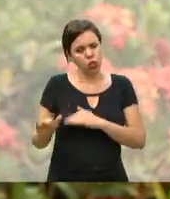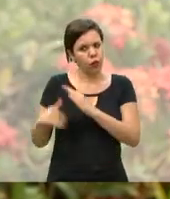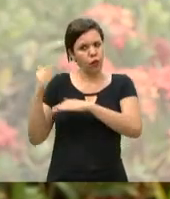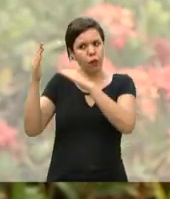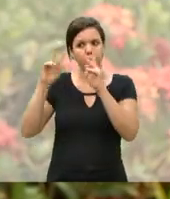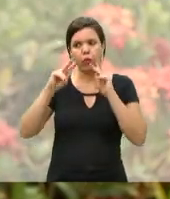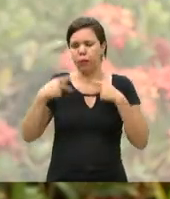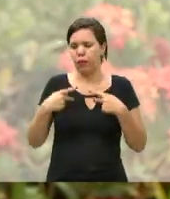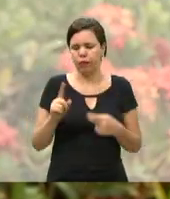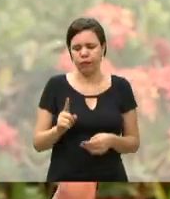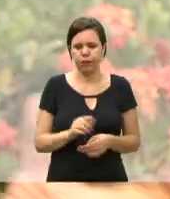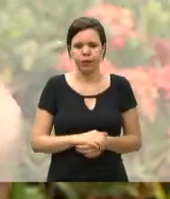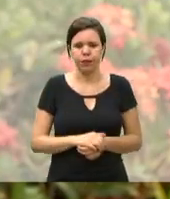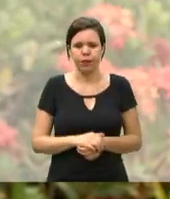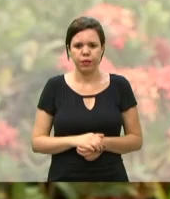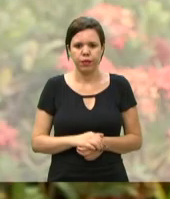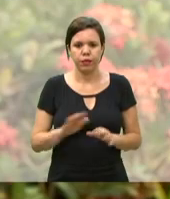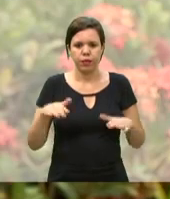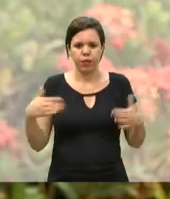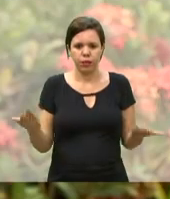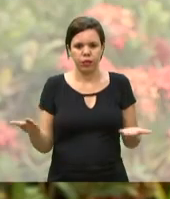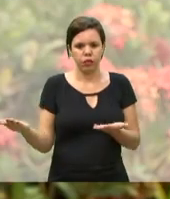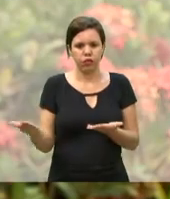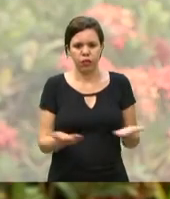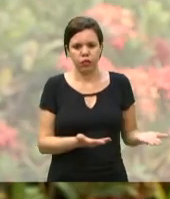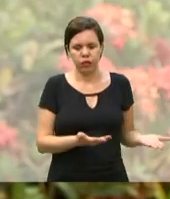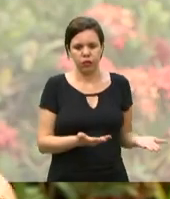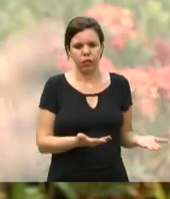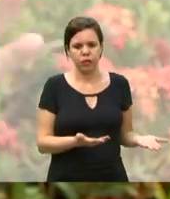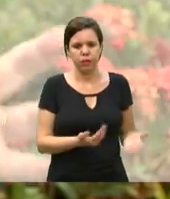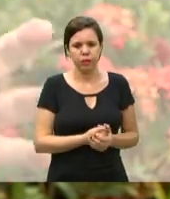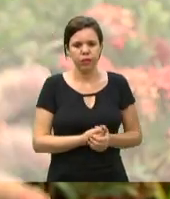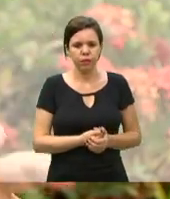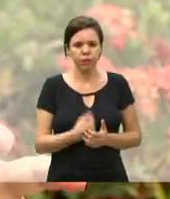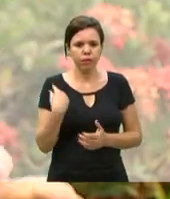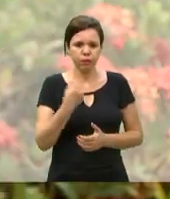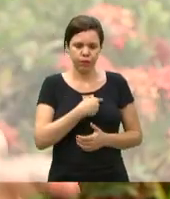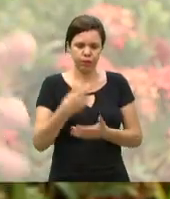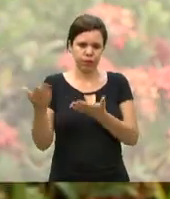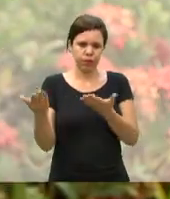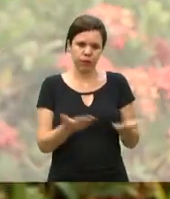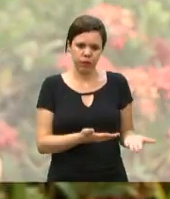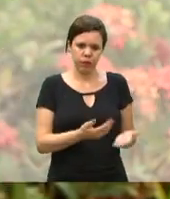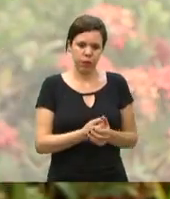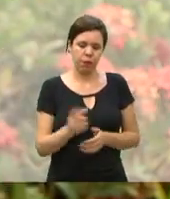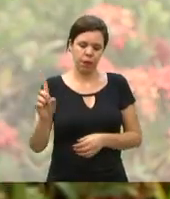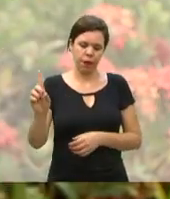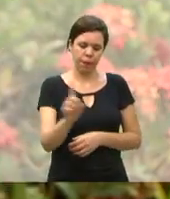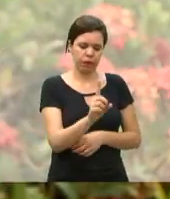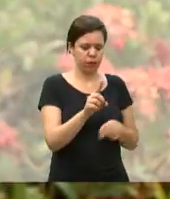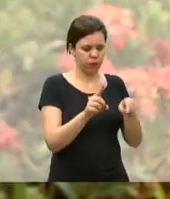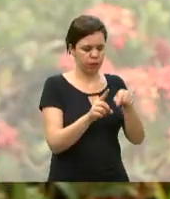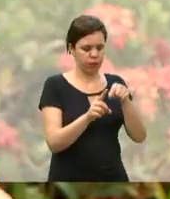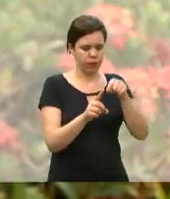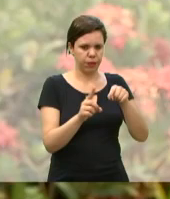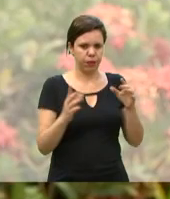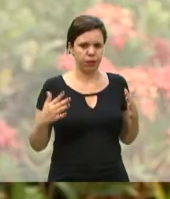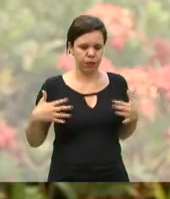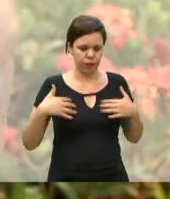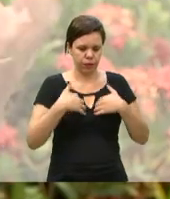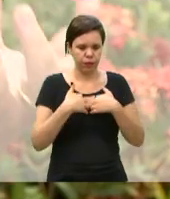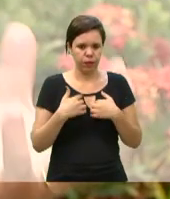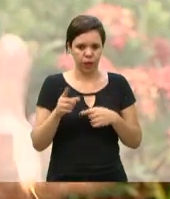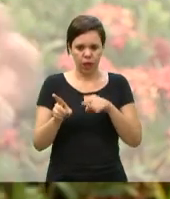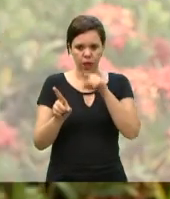desenvolvimento humano, porque quando a gente recebe, eu falo assim, nós recebemos uma pessoa, não é?